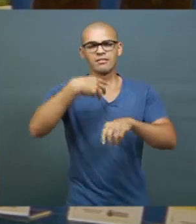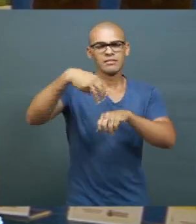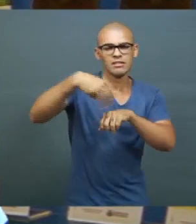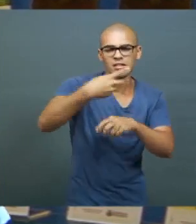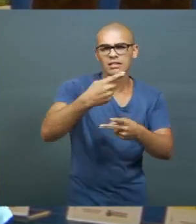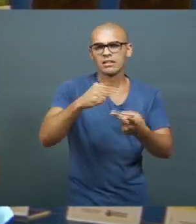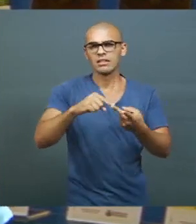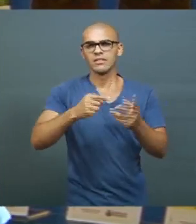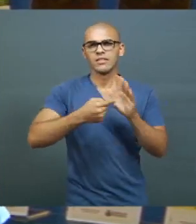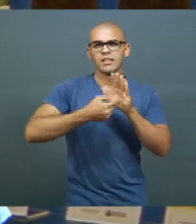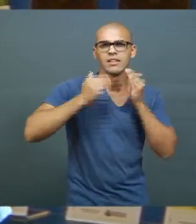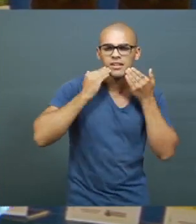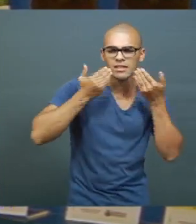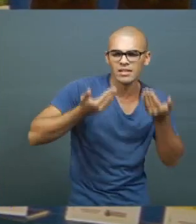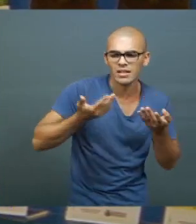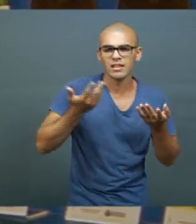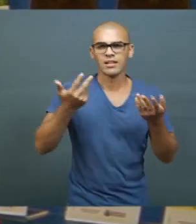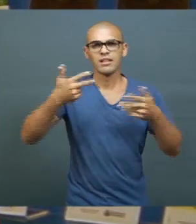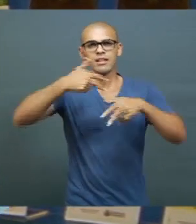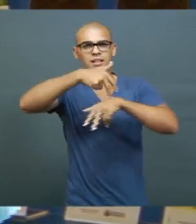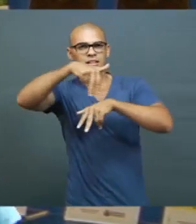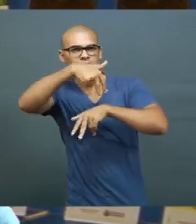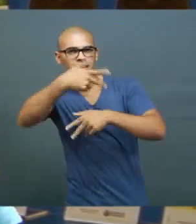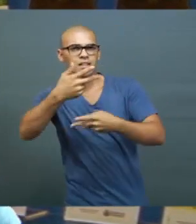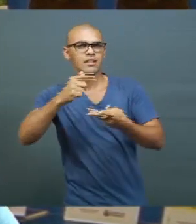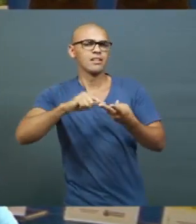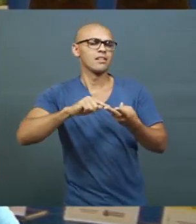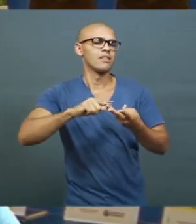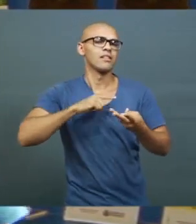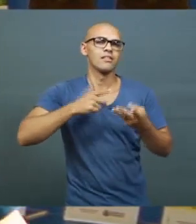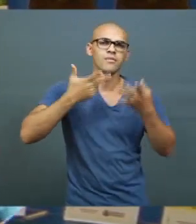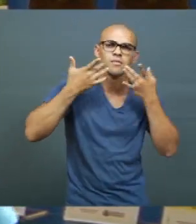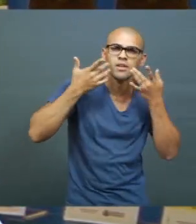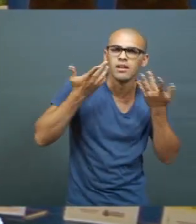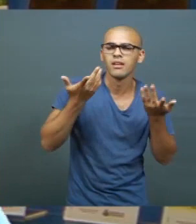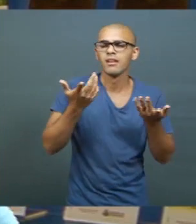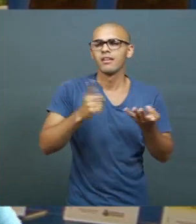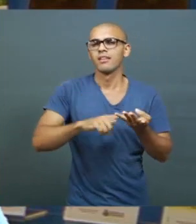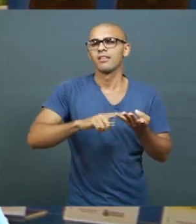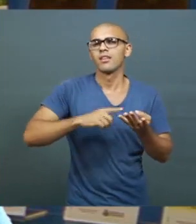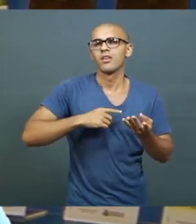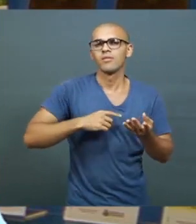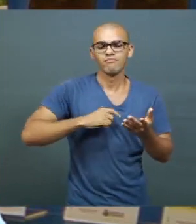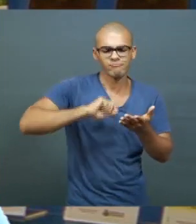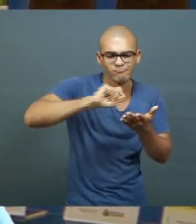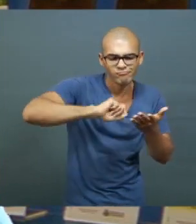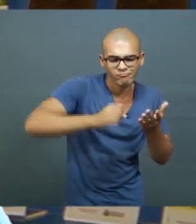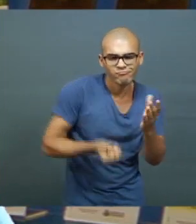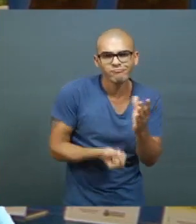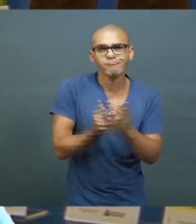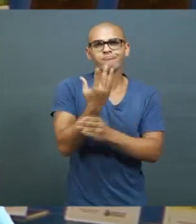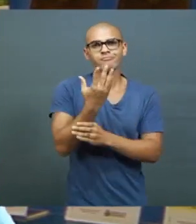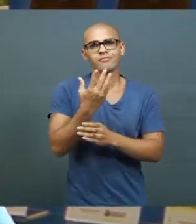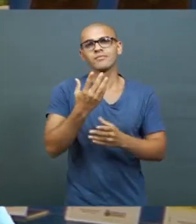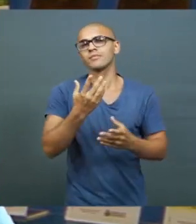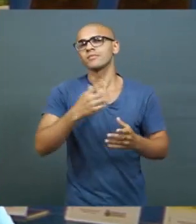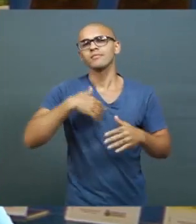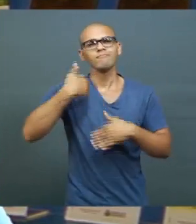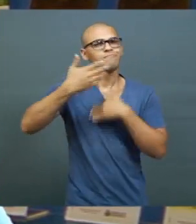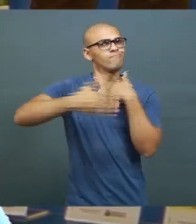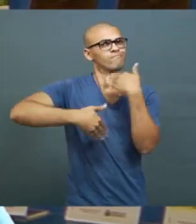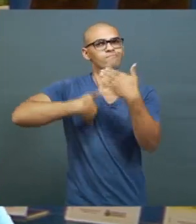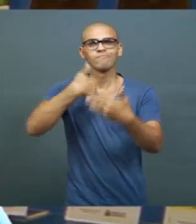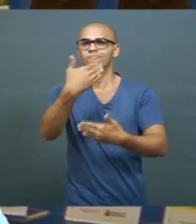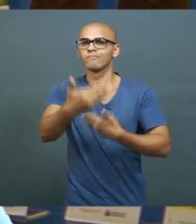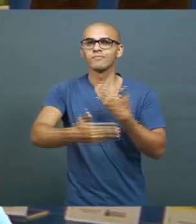teatro, apresentações de espetáculo para crianças e jovens, produção de espetáculos, e aí cada vez mais isso